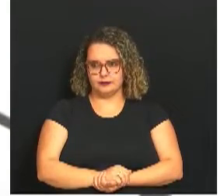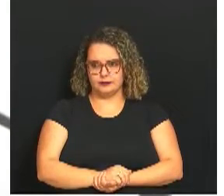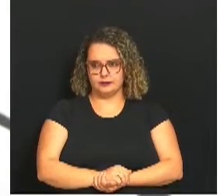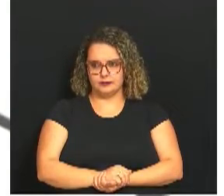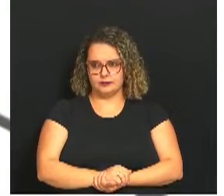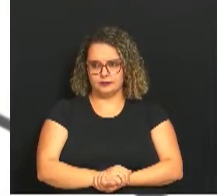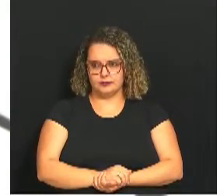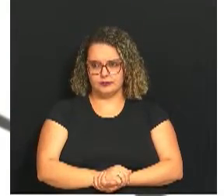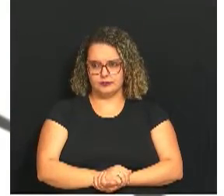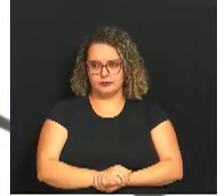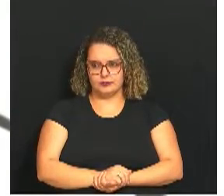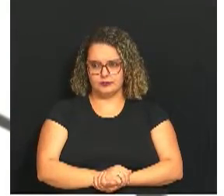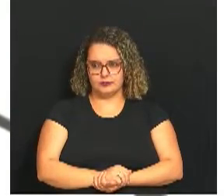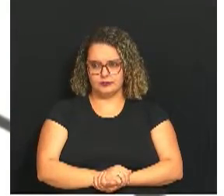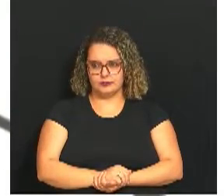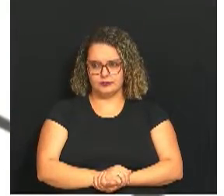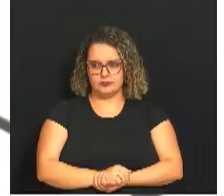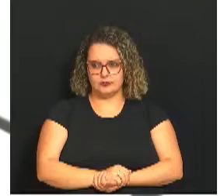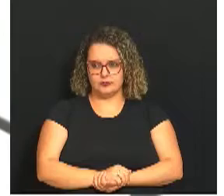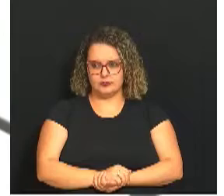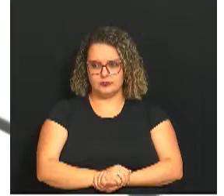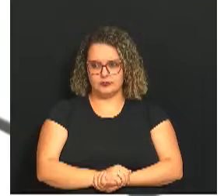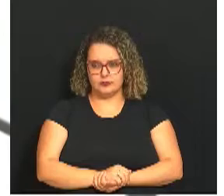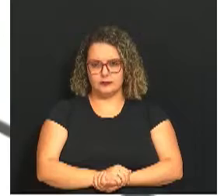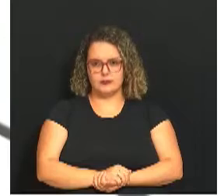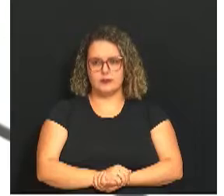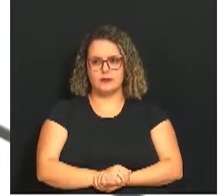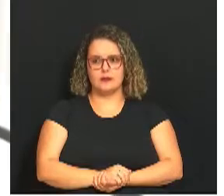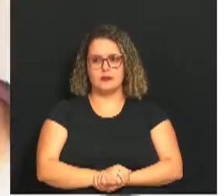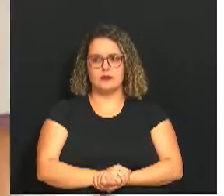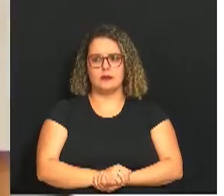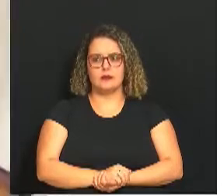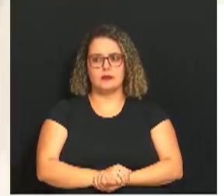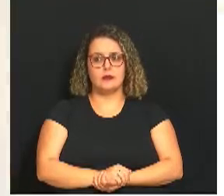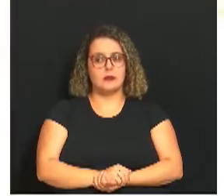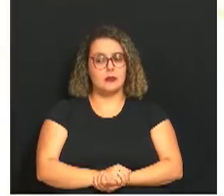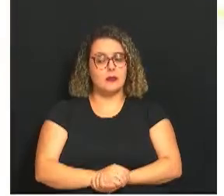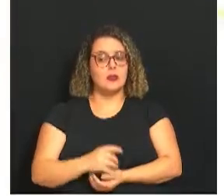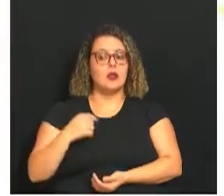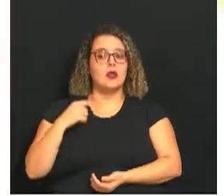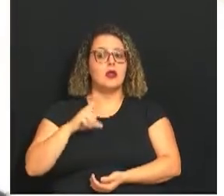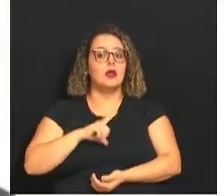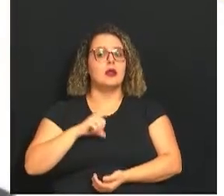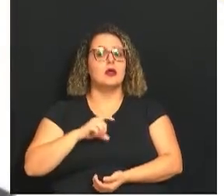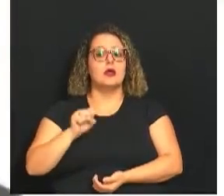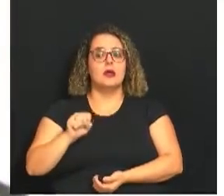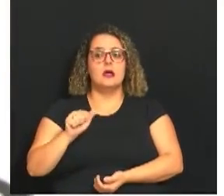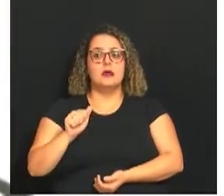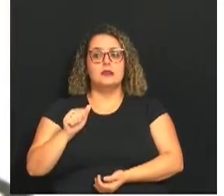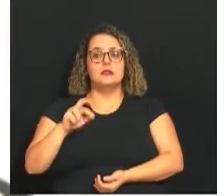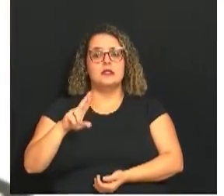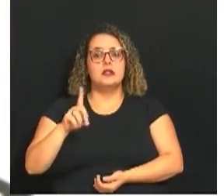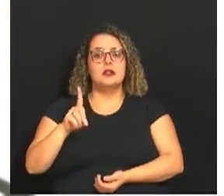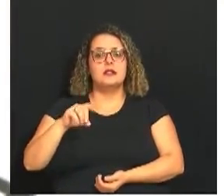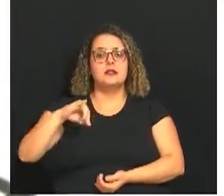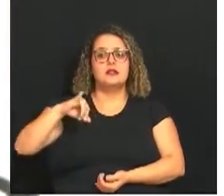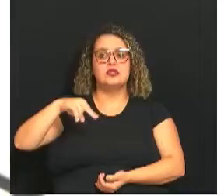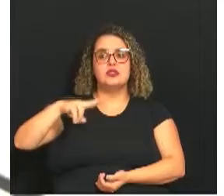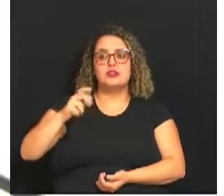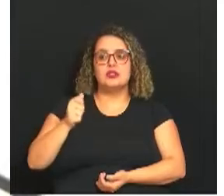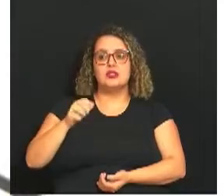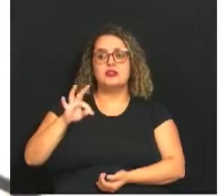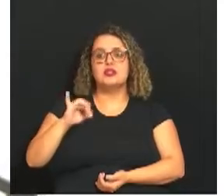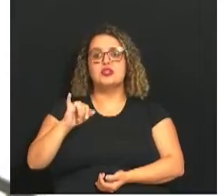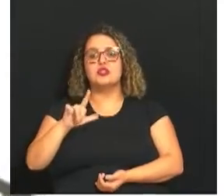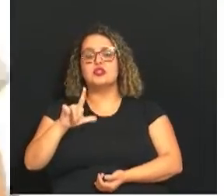né? Isso, é facinho, né? A gente, na hora que dá até receita aqui, tem a sardinha que sai no escabeche, a cavalinha vai frita, tilápia